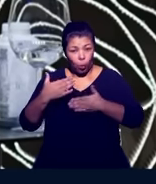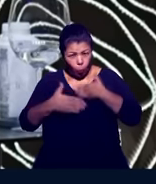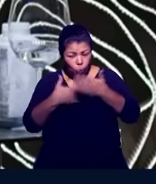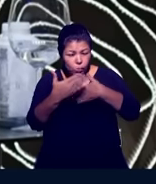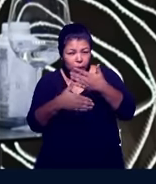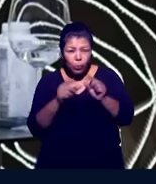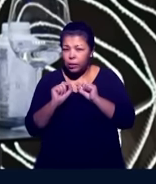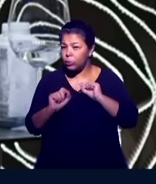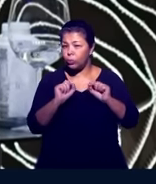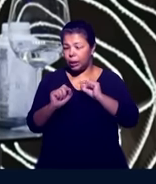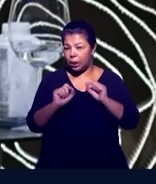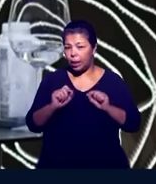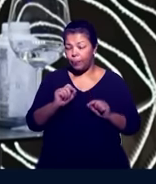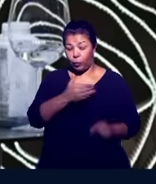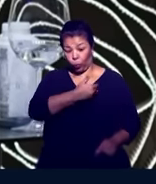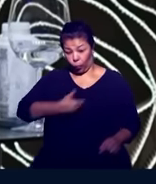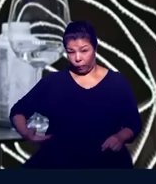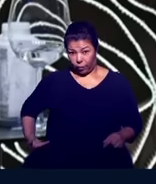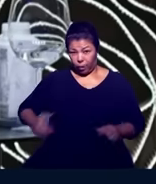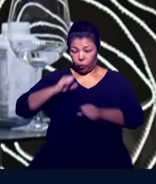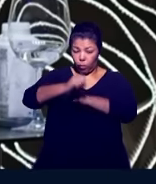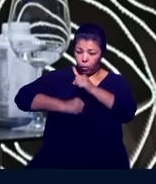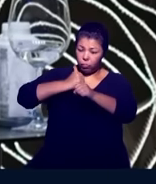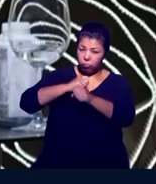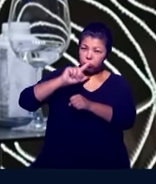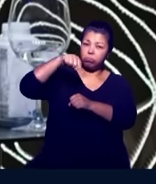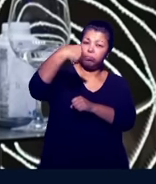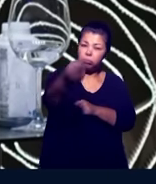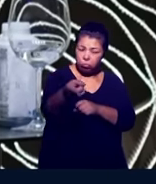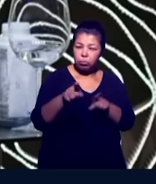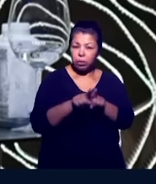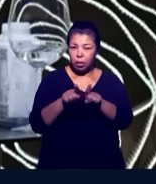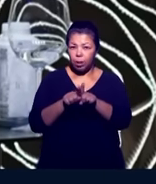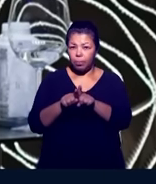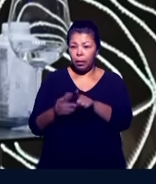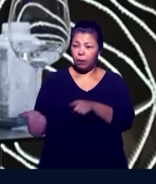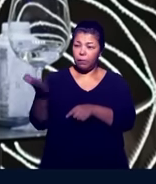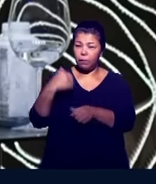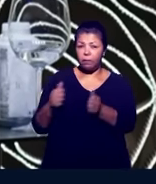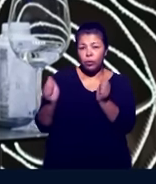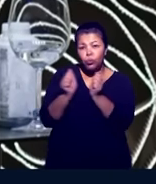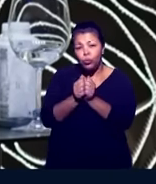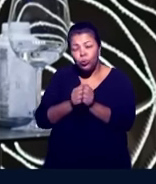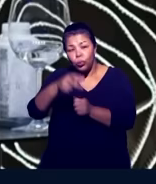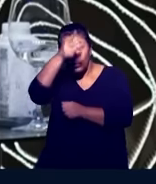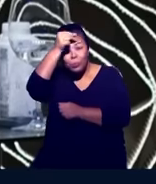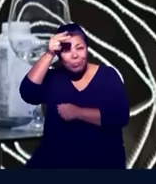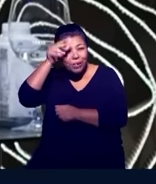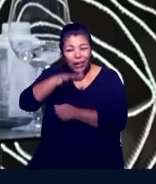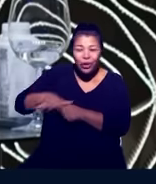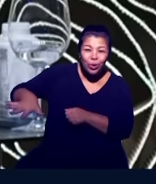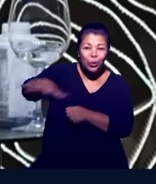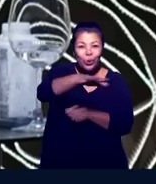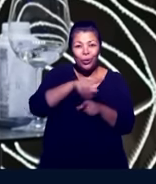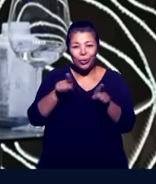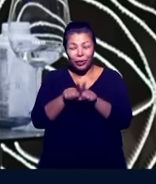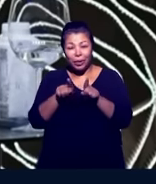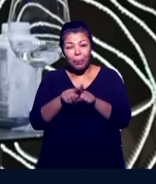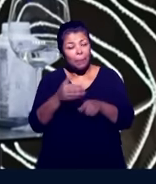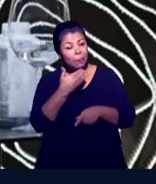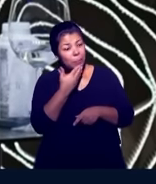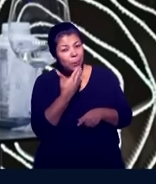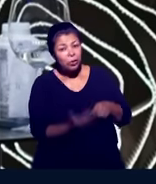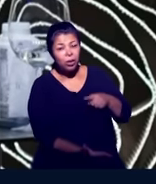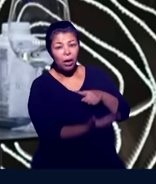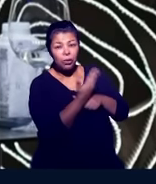que o governador no ano seguinte Vem com os prefeitos pedirem a recomposição do fpm e do fpe que